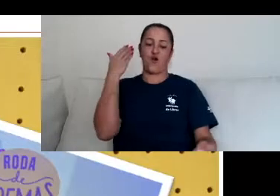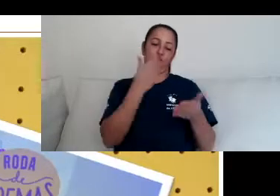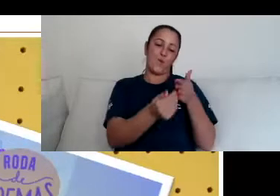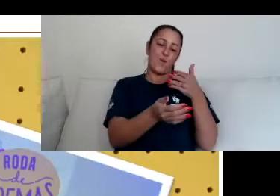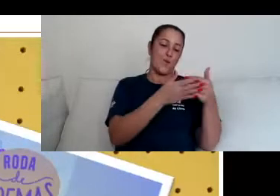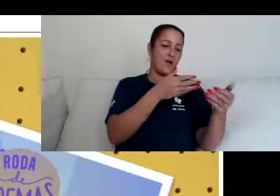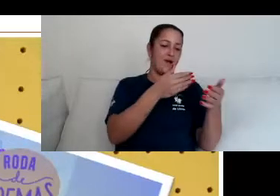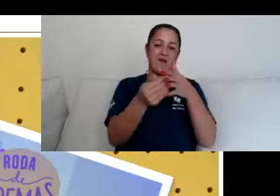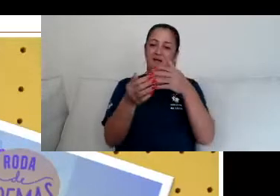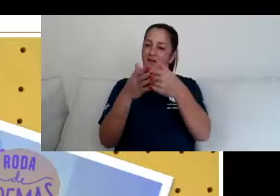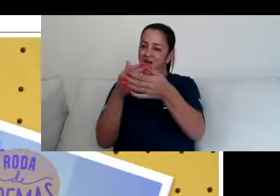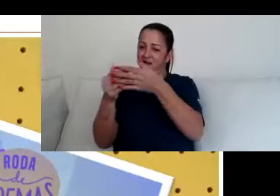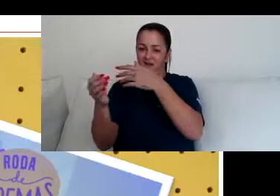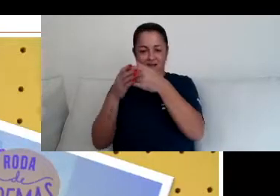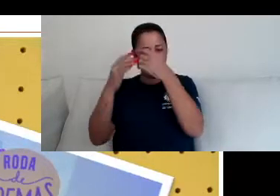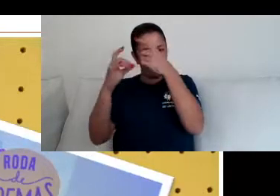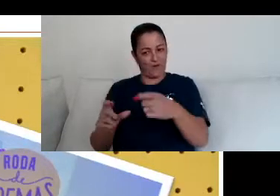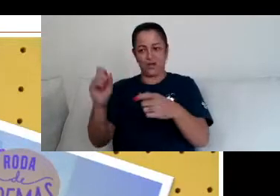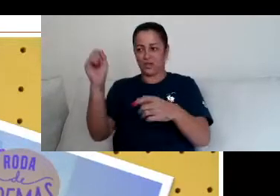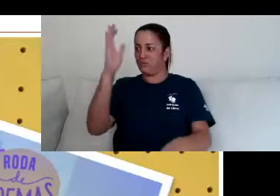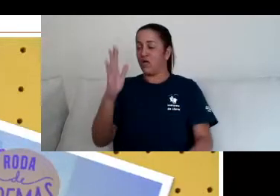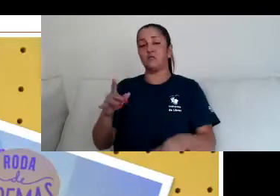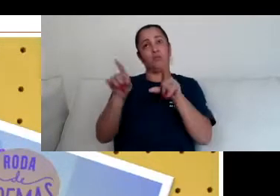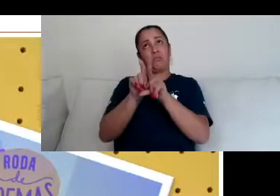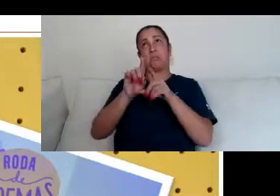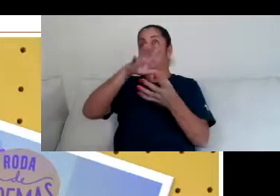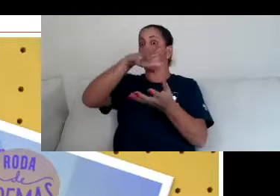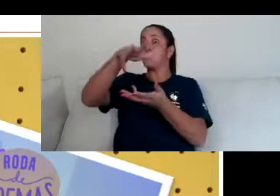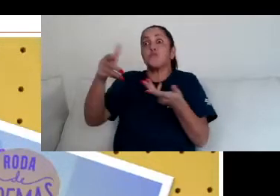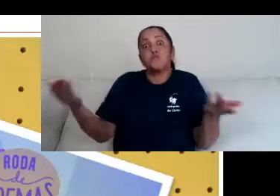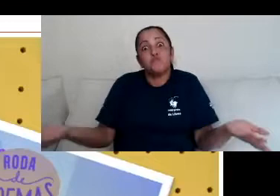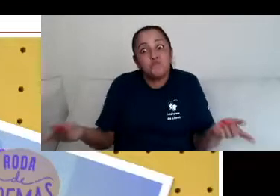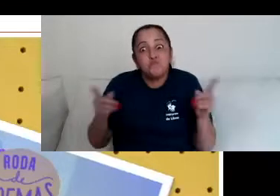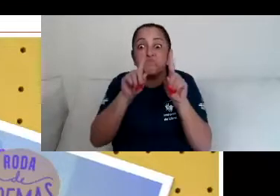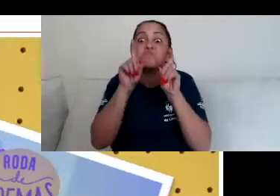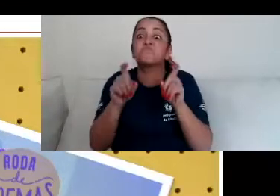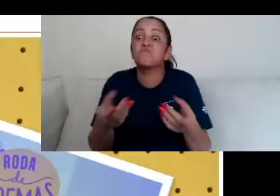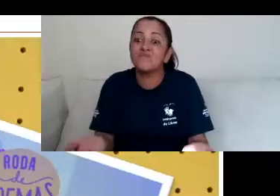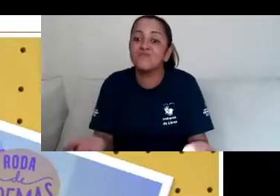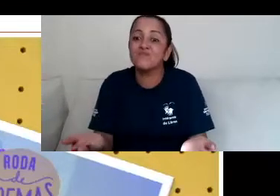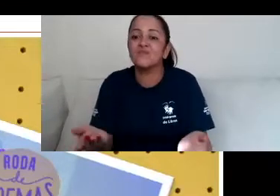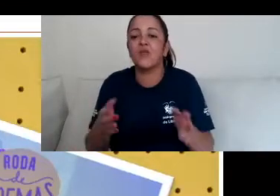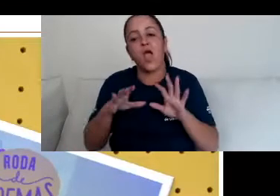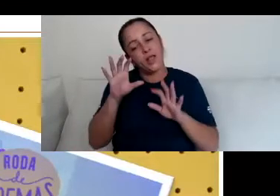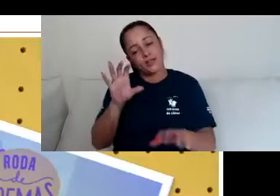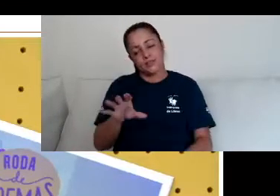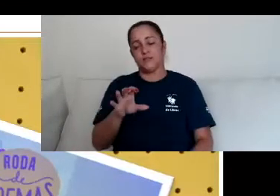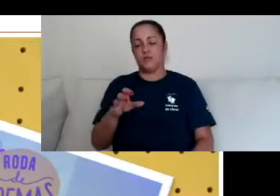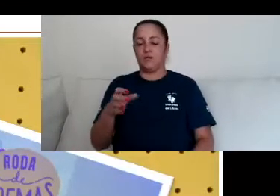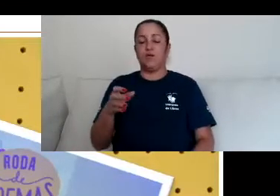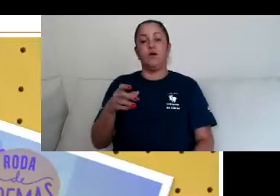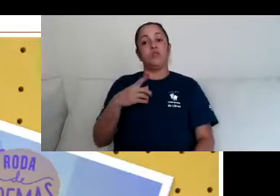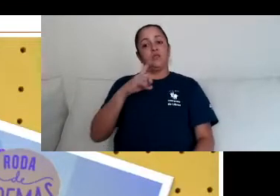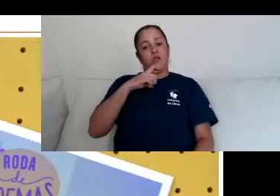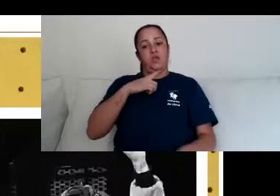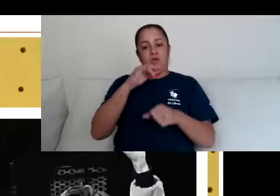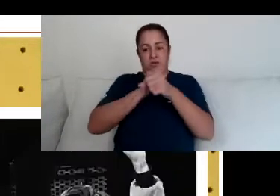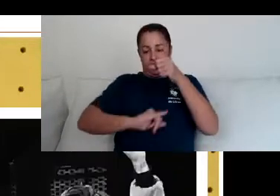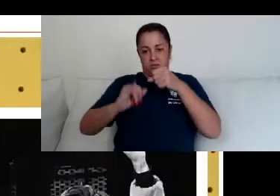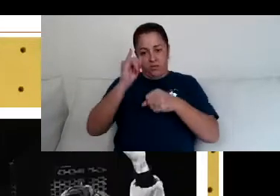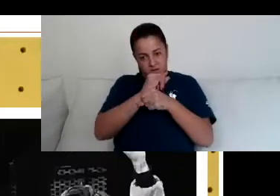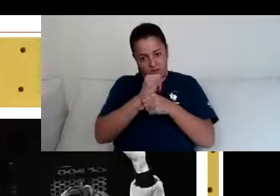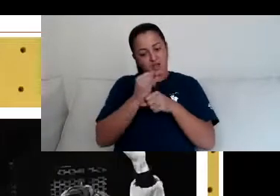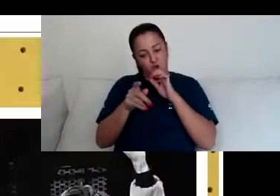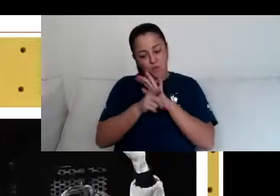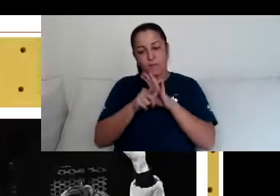do Brasil ou do mundo, quem sabe, né? E é isso, né? O lado bom da internet é que ela